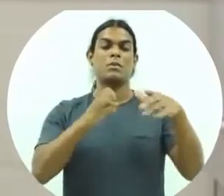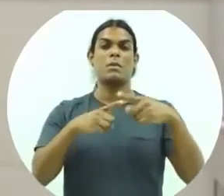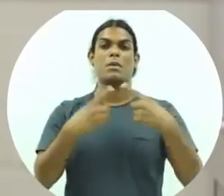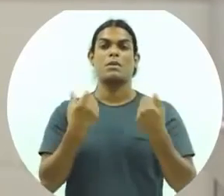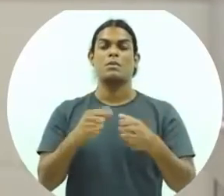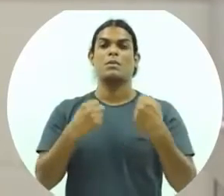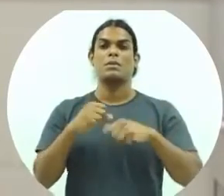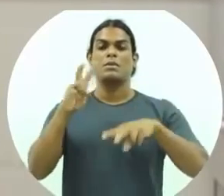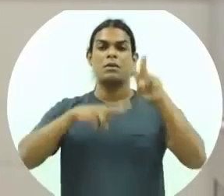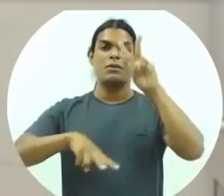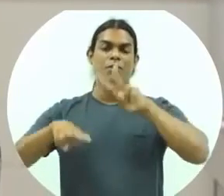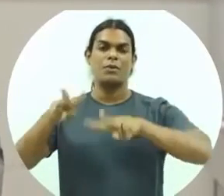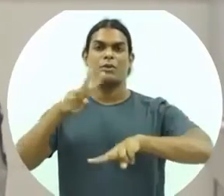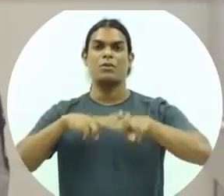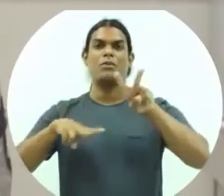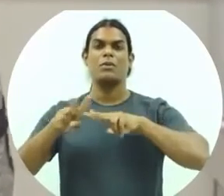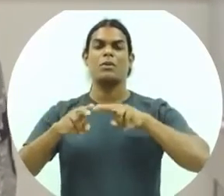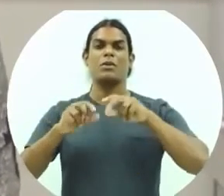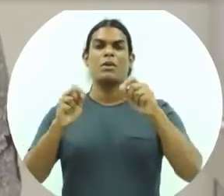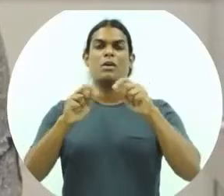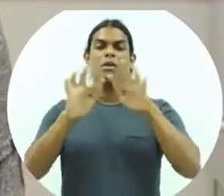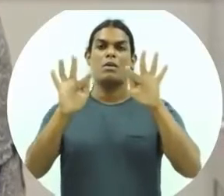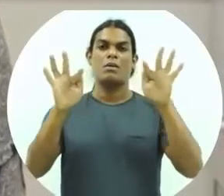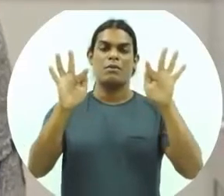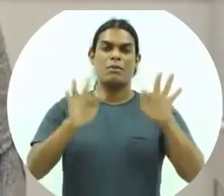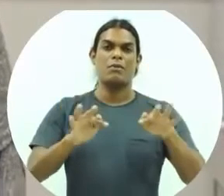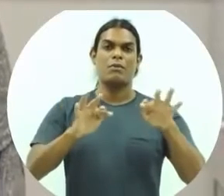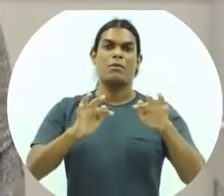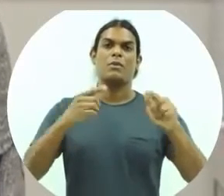Mas isso eu preciso verificar o desempenho